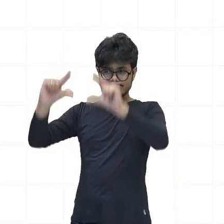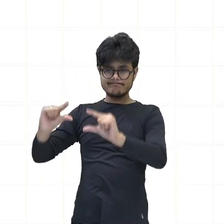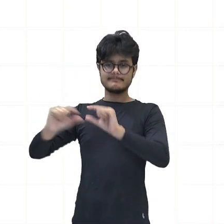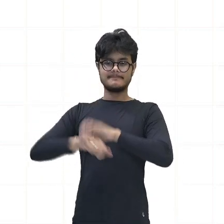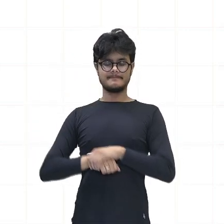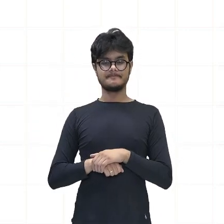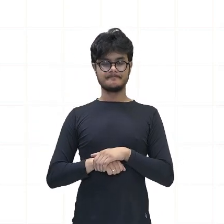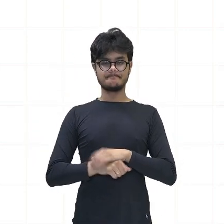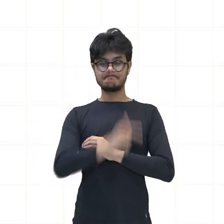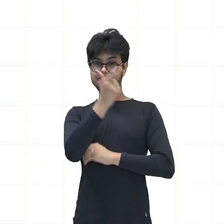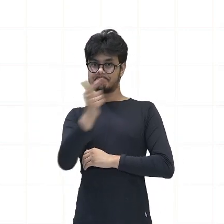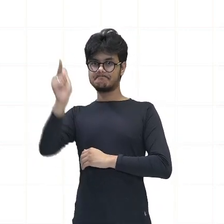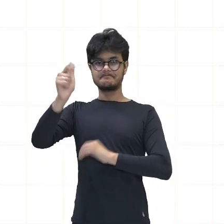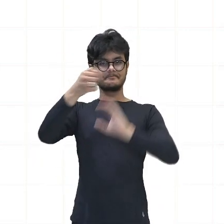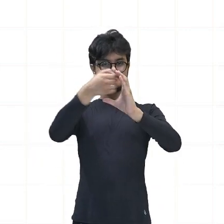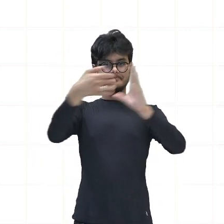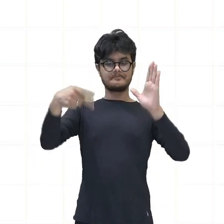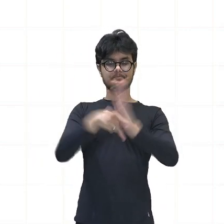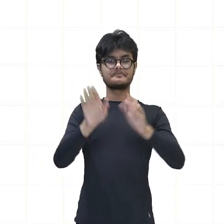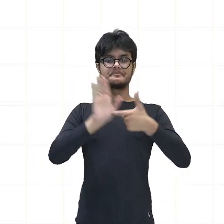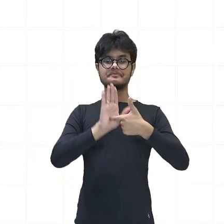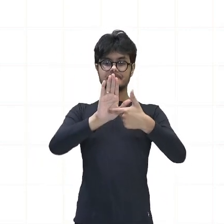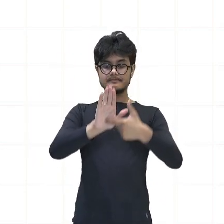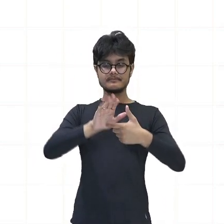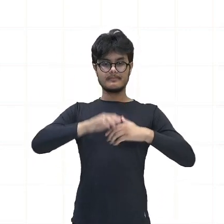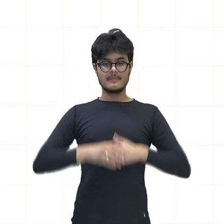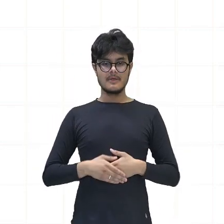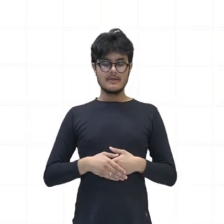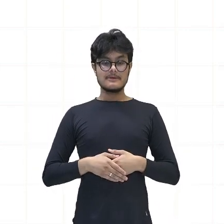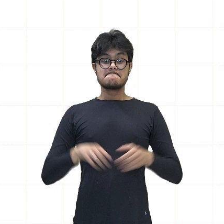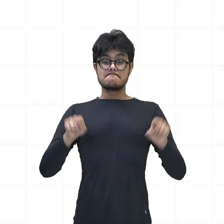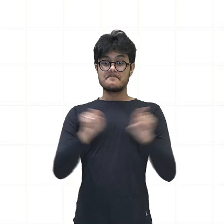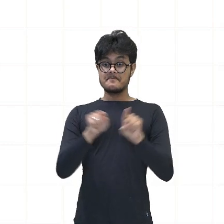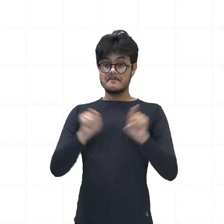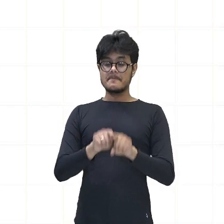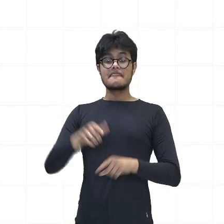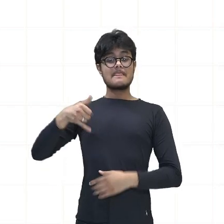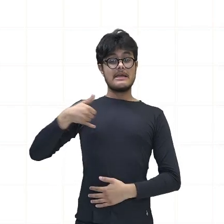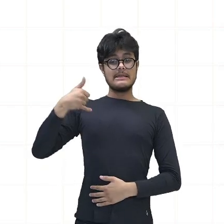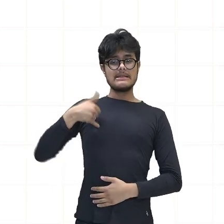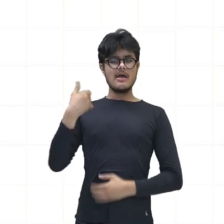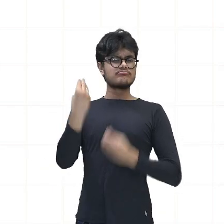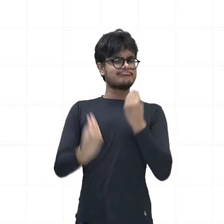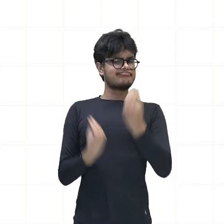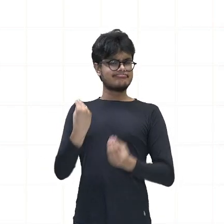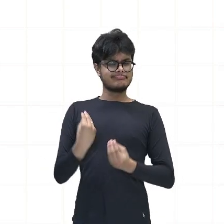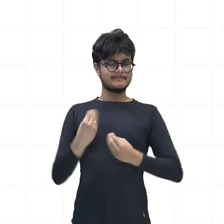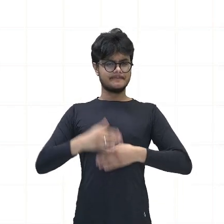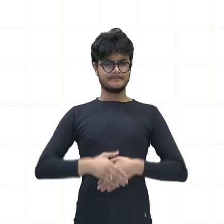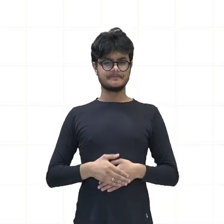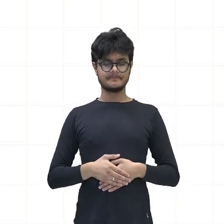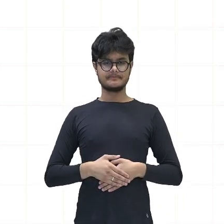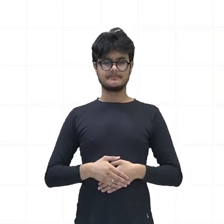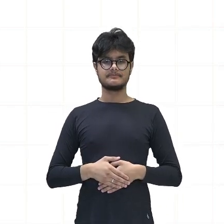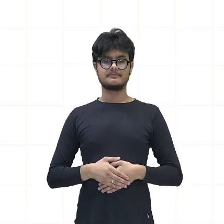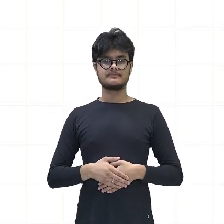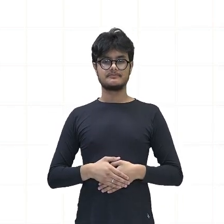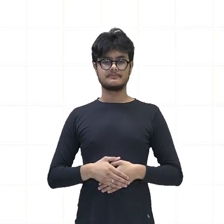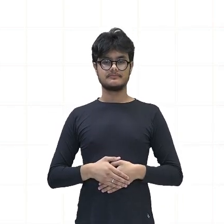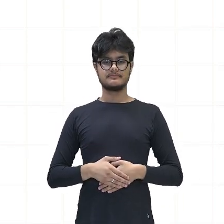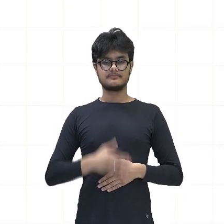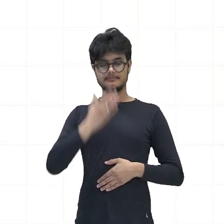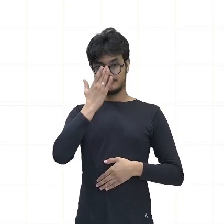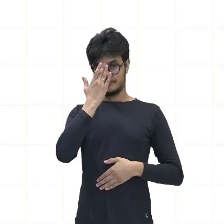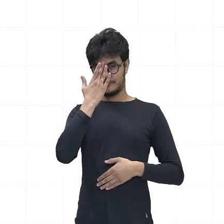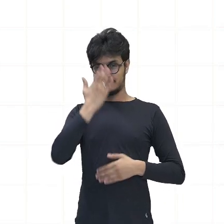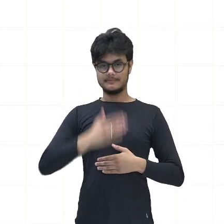Outra característica que a gente aborda aqui é a distribuição da população por idade. De acordo com o censo de 2022,